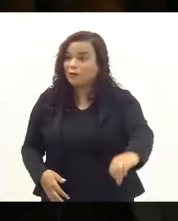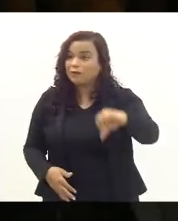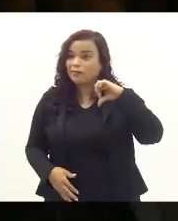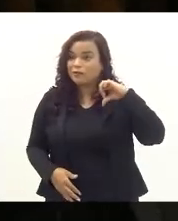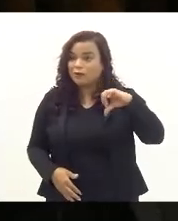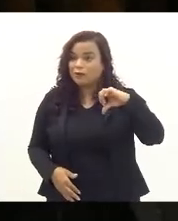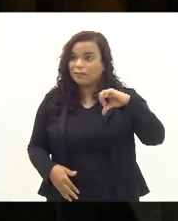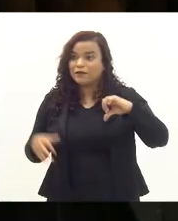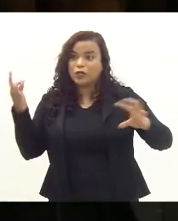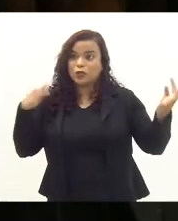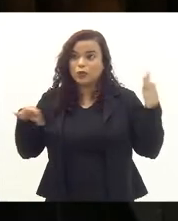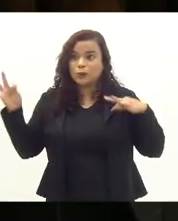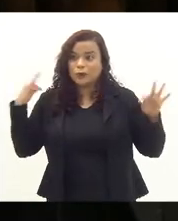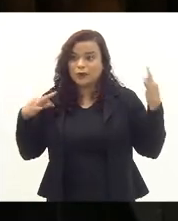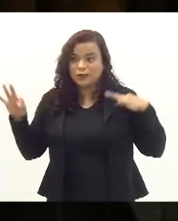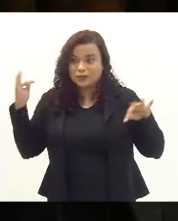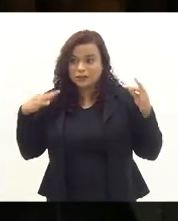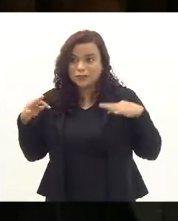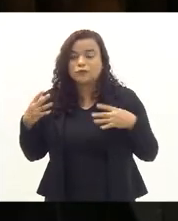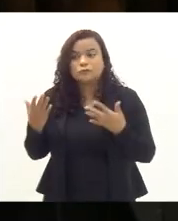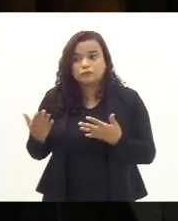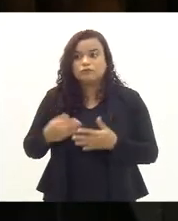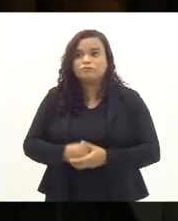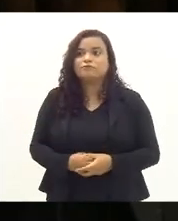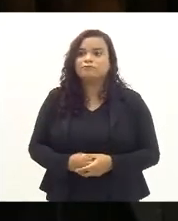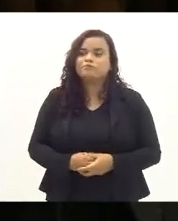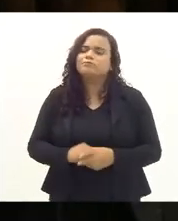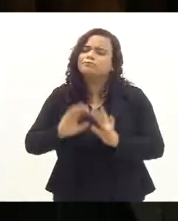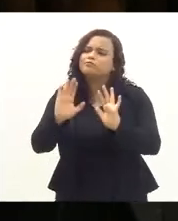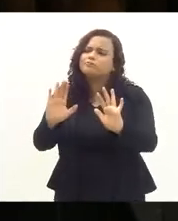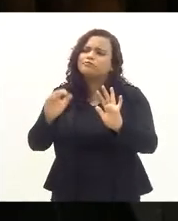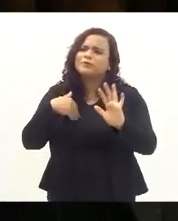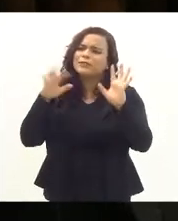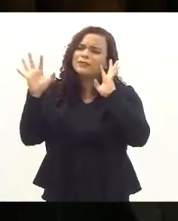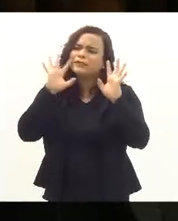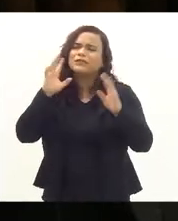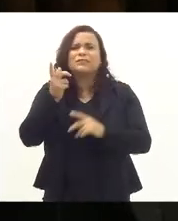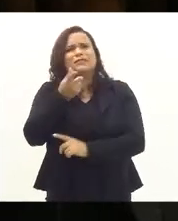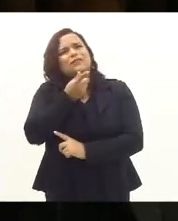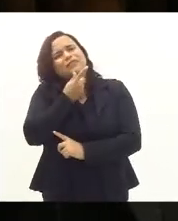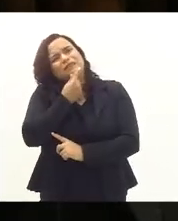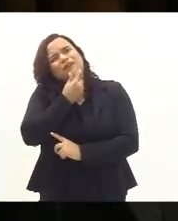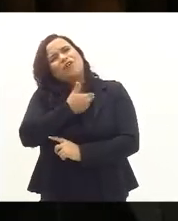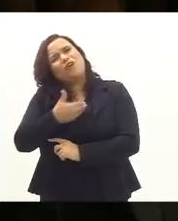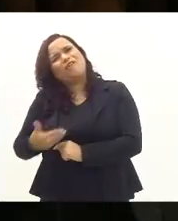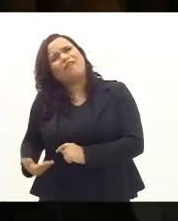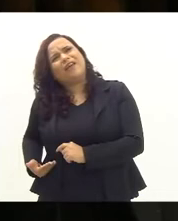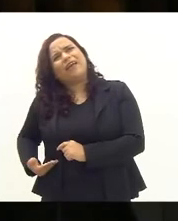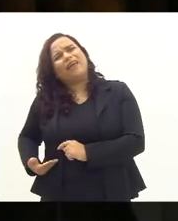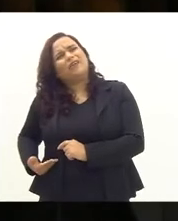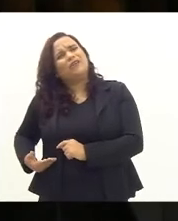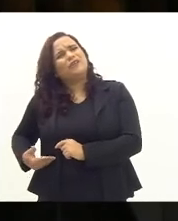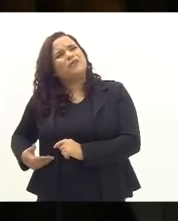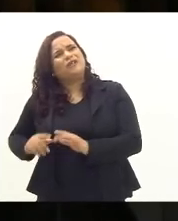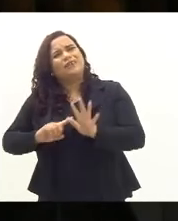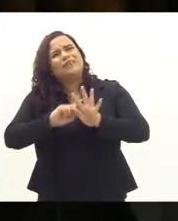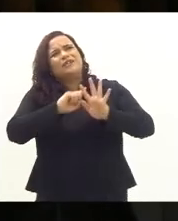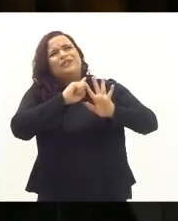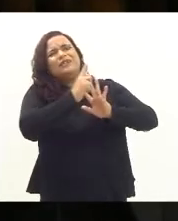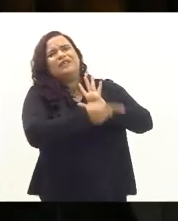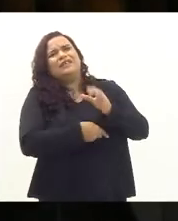9 Turismo E aí eu me pergunto da onde o governo foi buscar esses